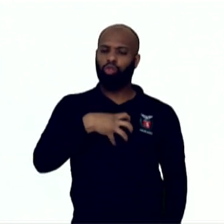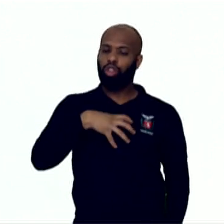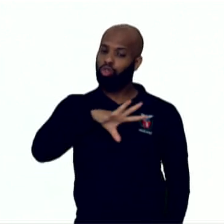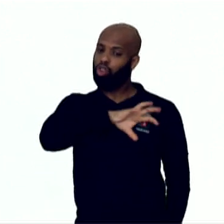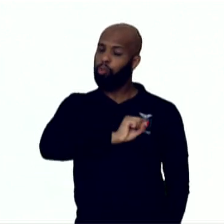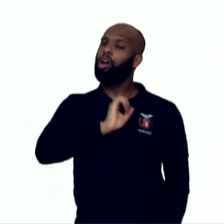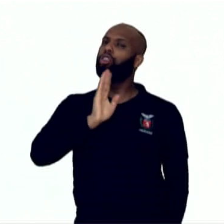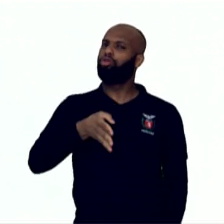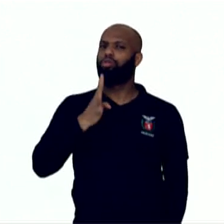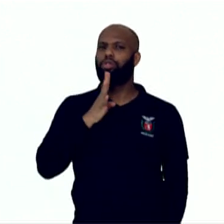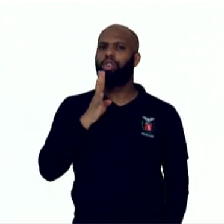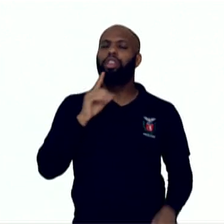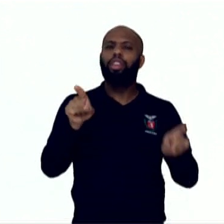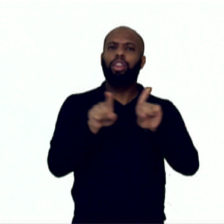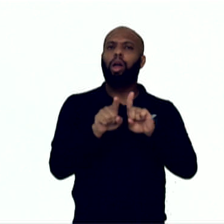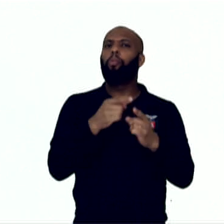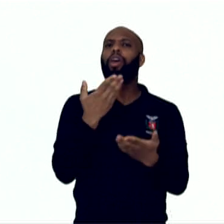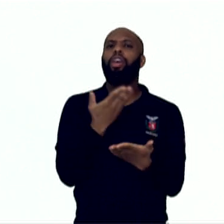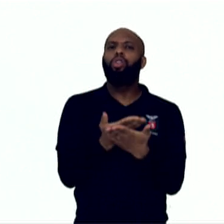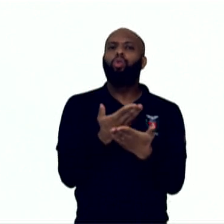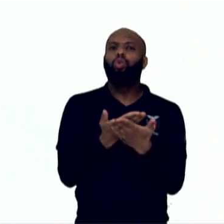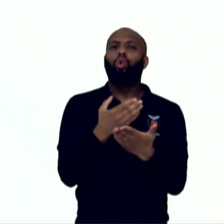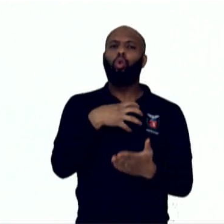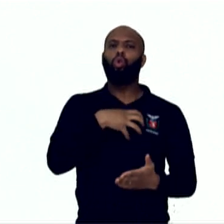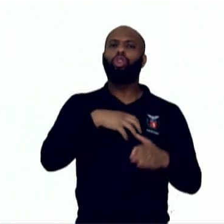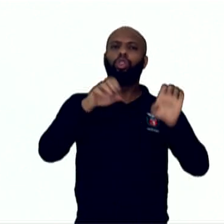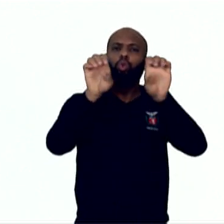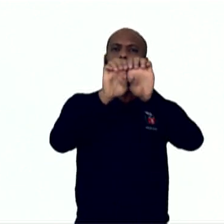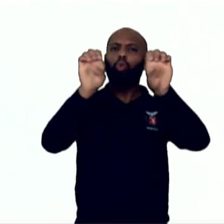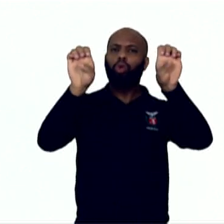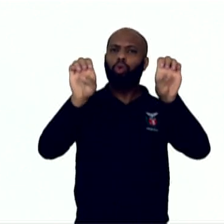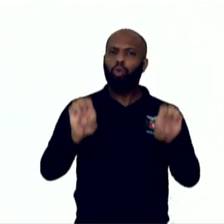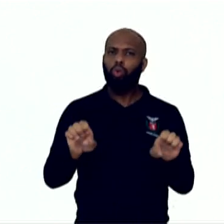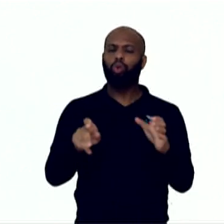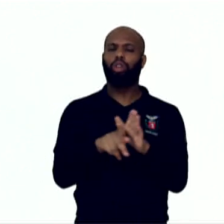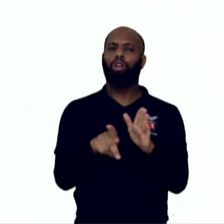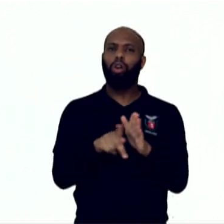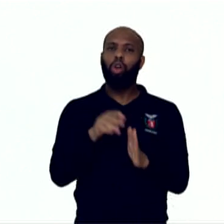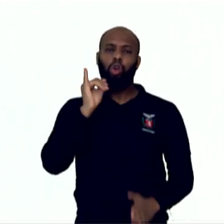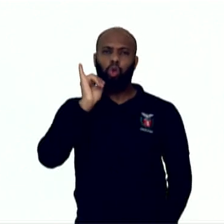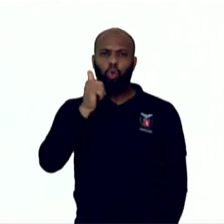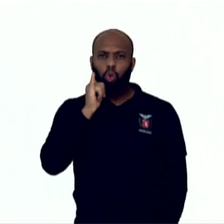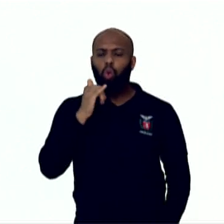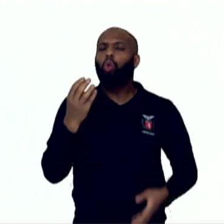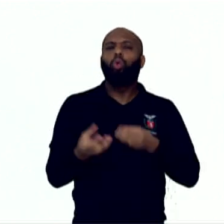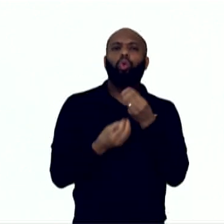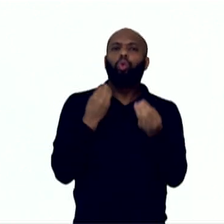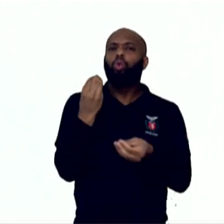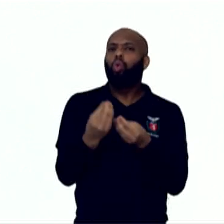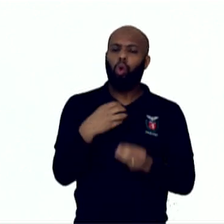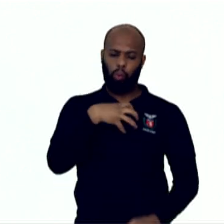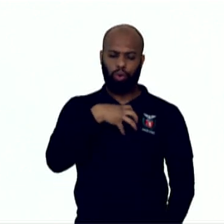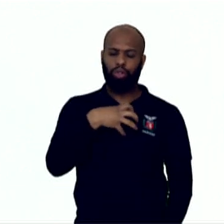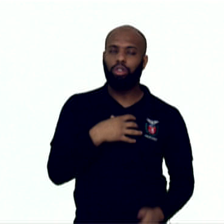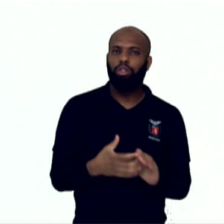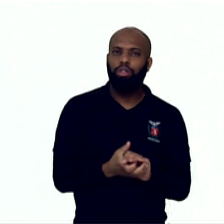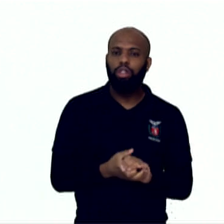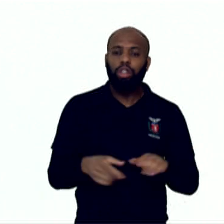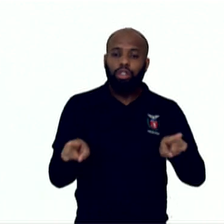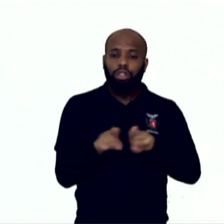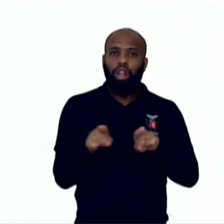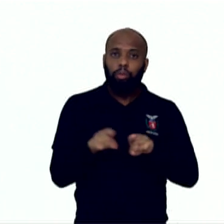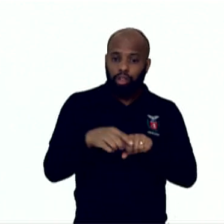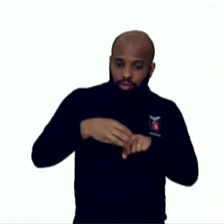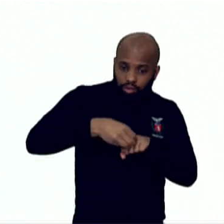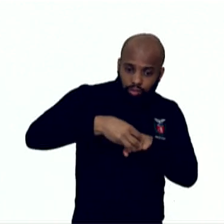Nós trabalhamos com a estrutura do conto, como ele é formado, e também demos a